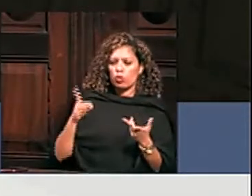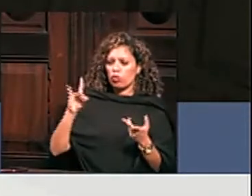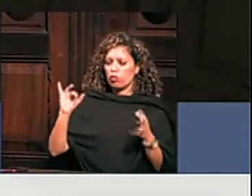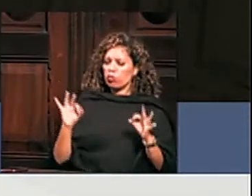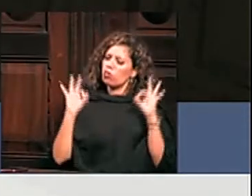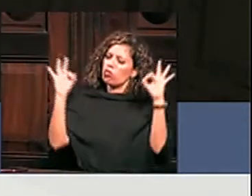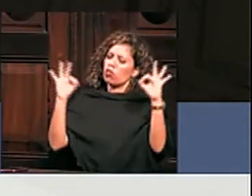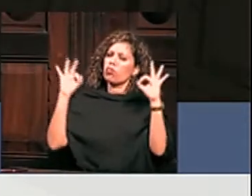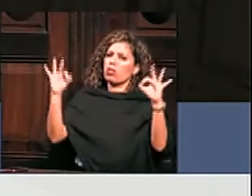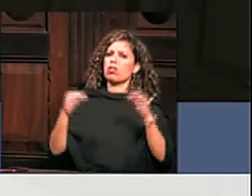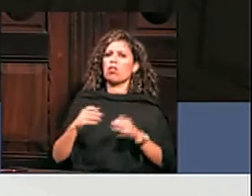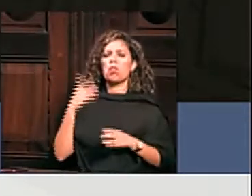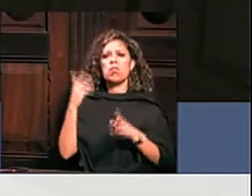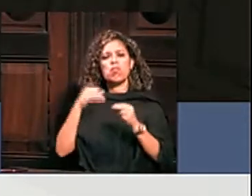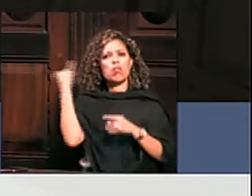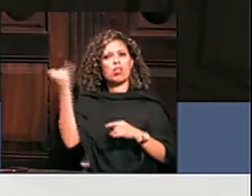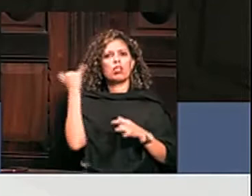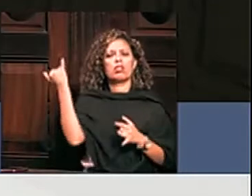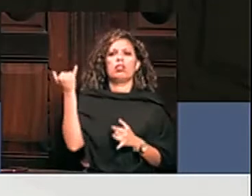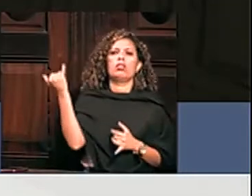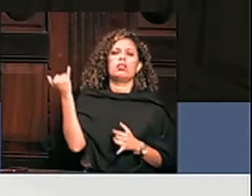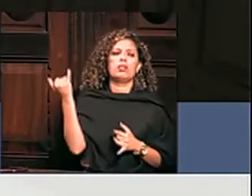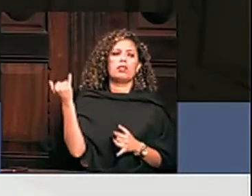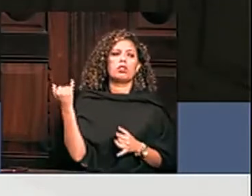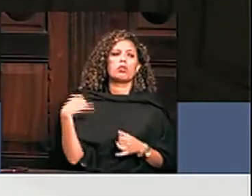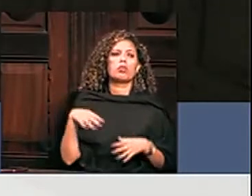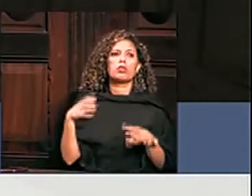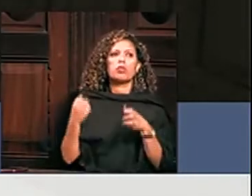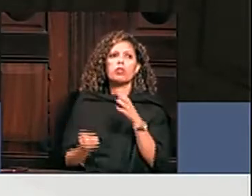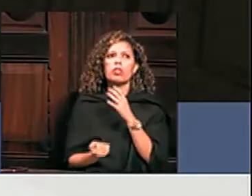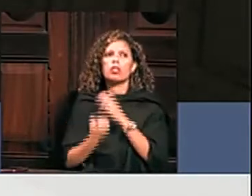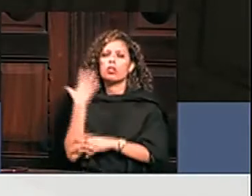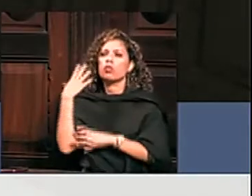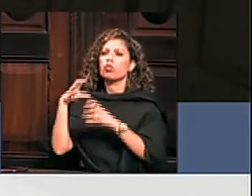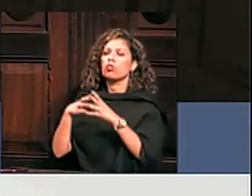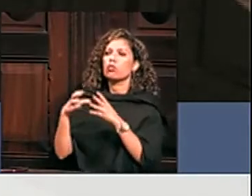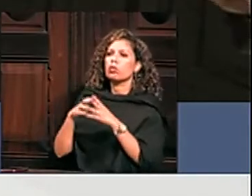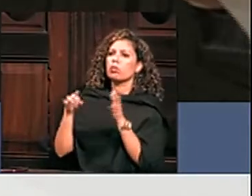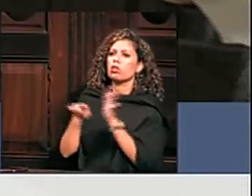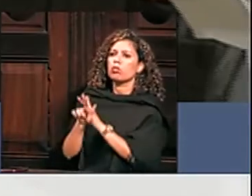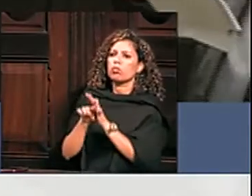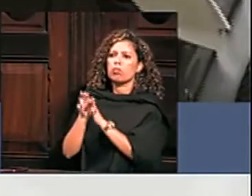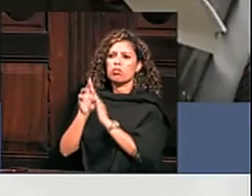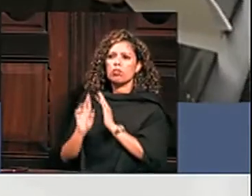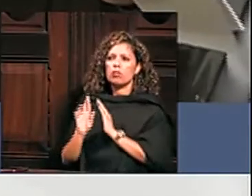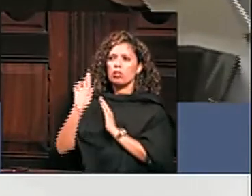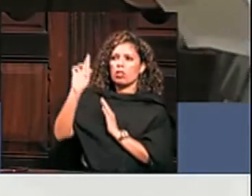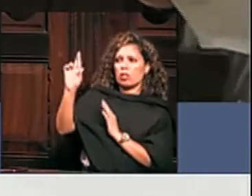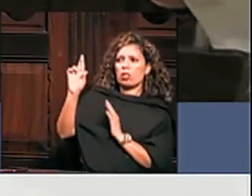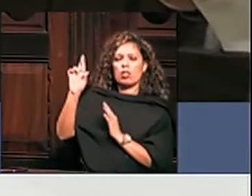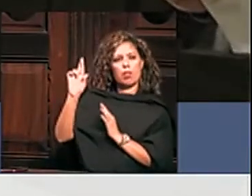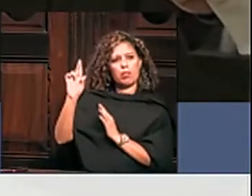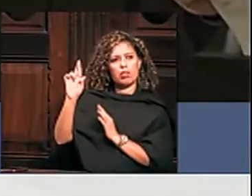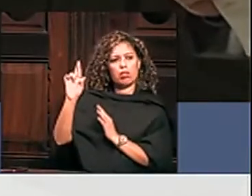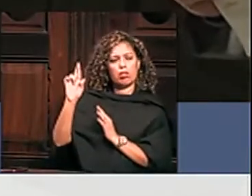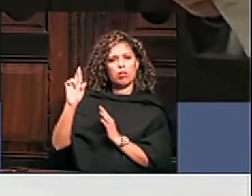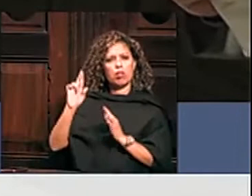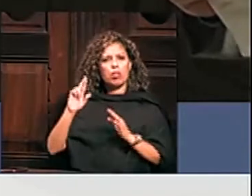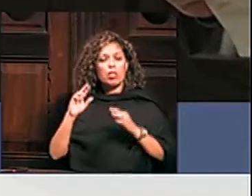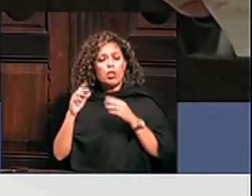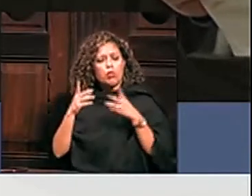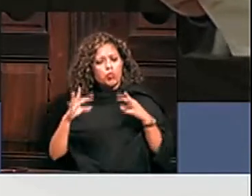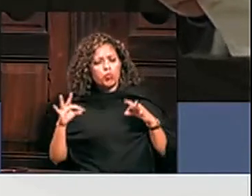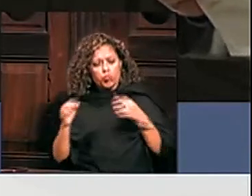edificante. Muito importante a criação da controladoria, que com certeza, com ética e principalmente com